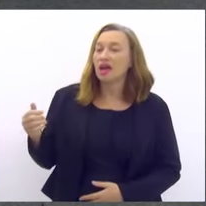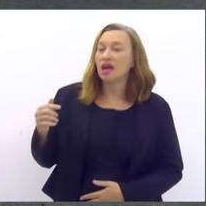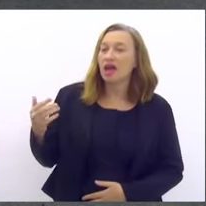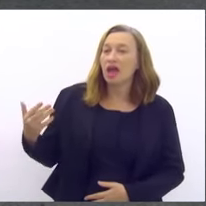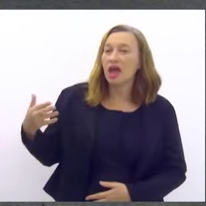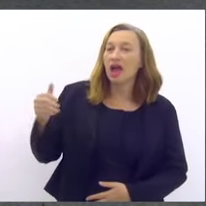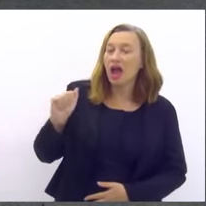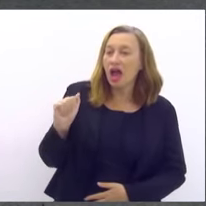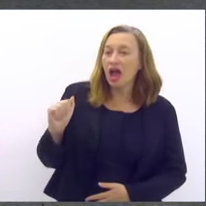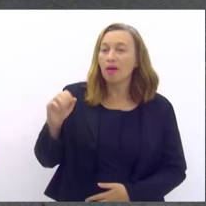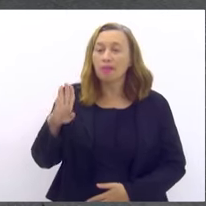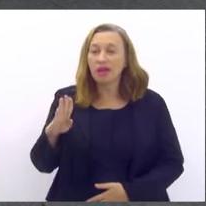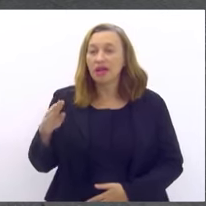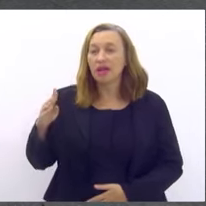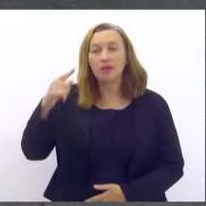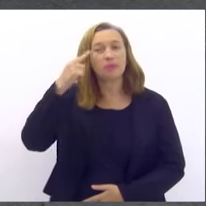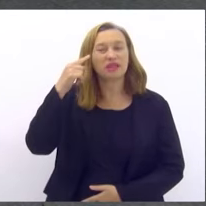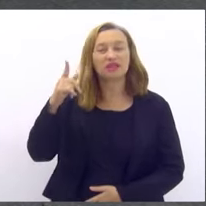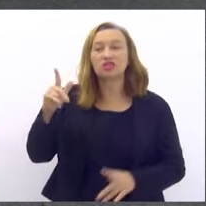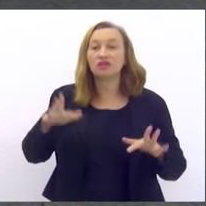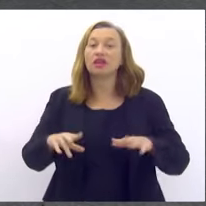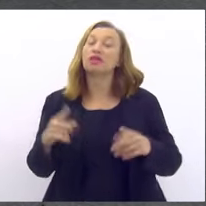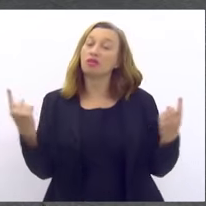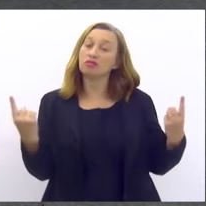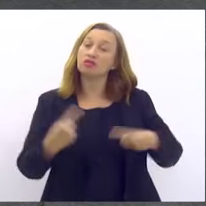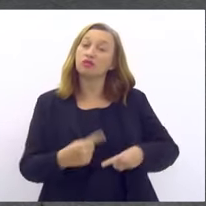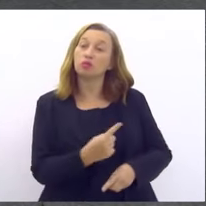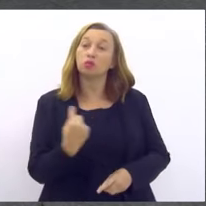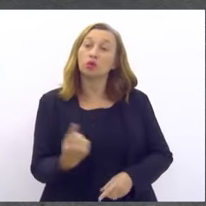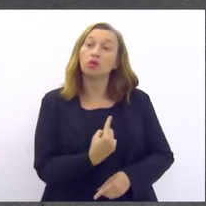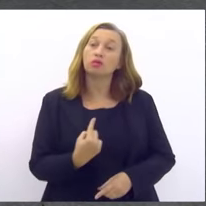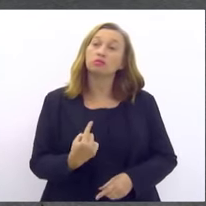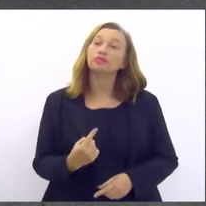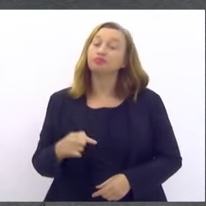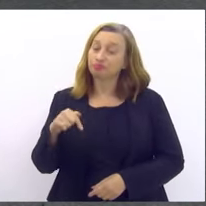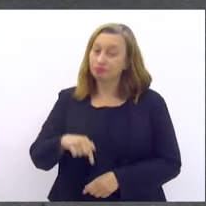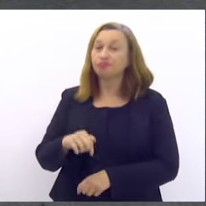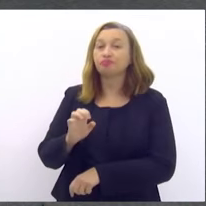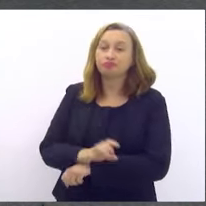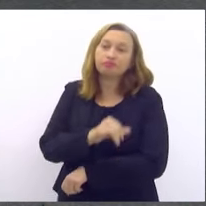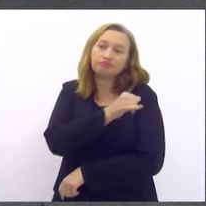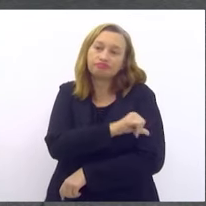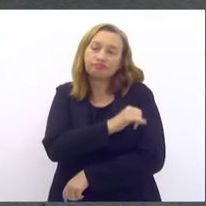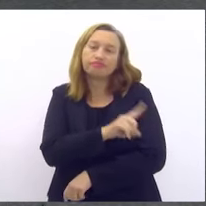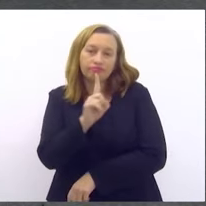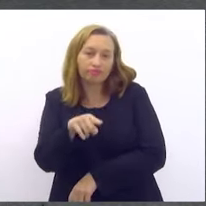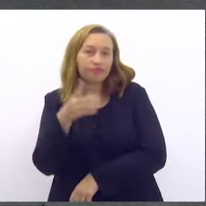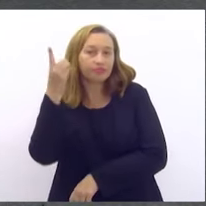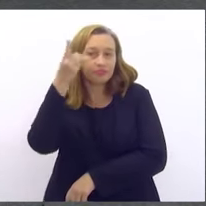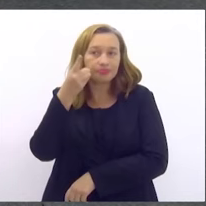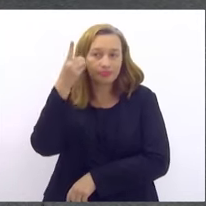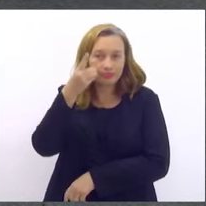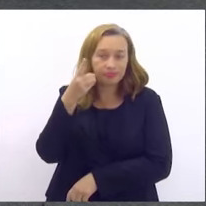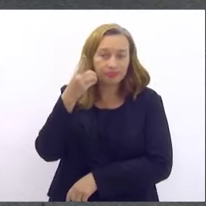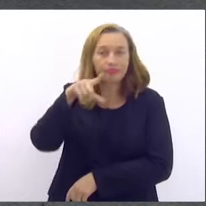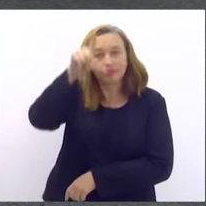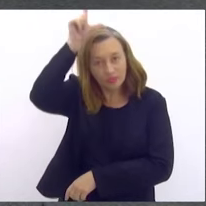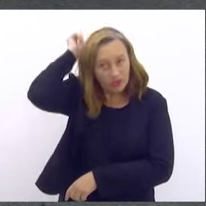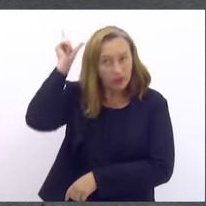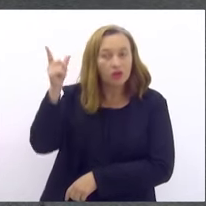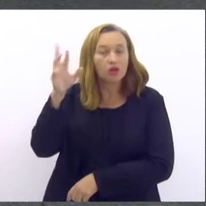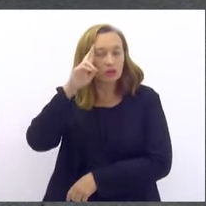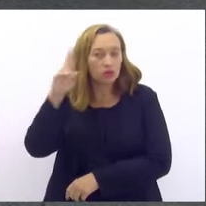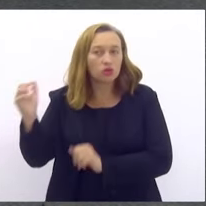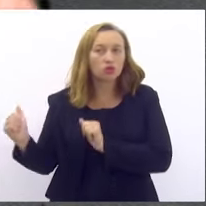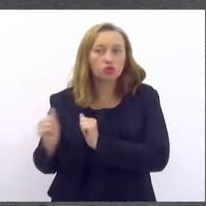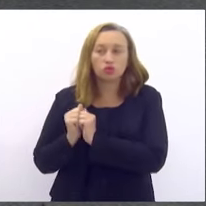diferente esse eu acho que é o grande desafio e isso vale aqui pro estado do Rio de Janeiro né o o Deputado Luiz Paulo vossa excelência junto